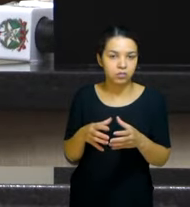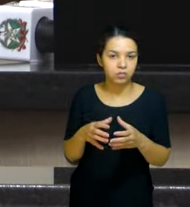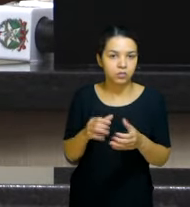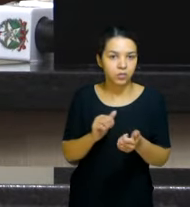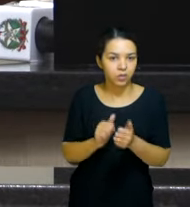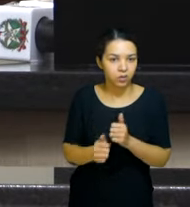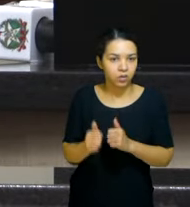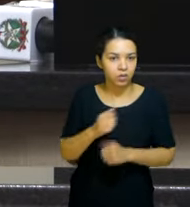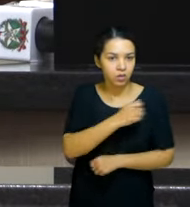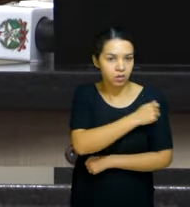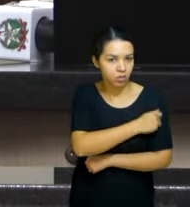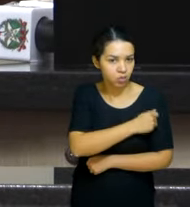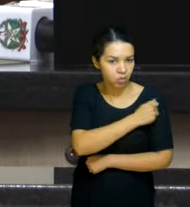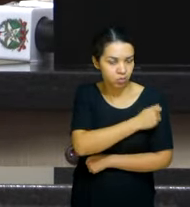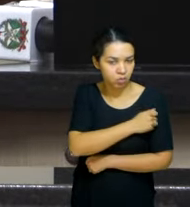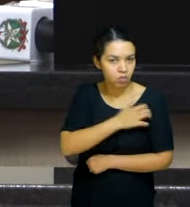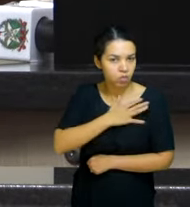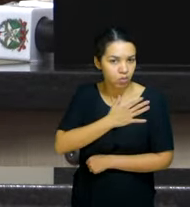pelo esporte,